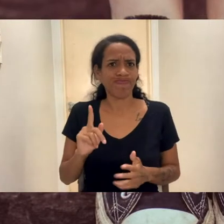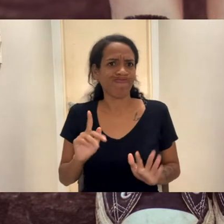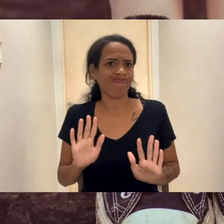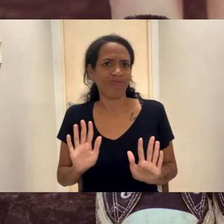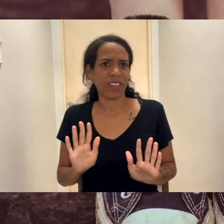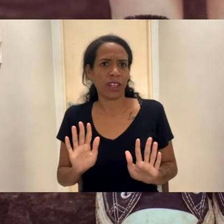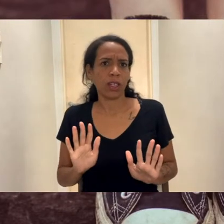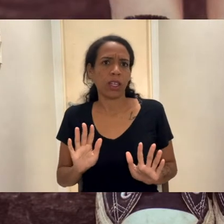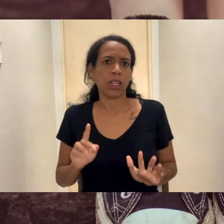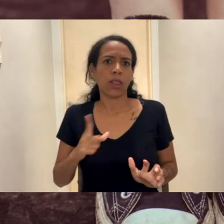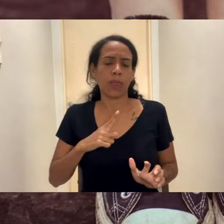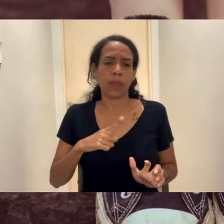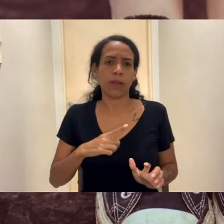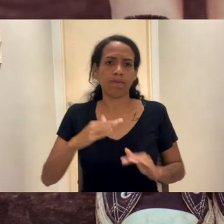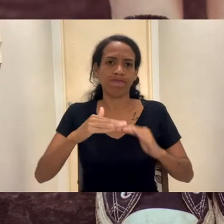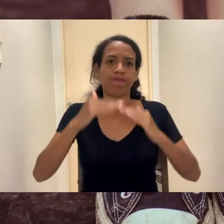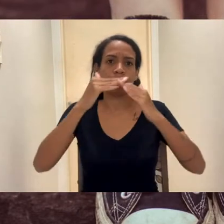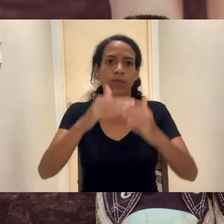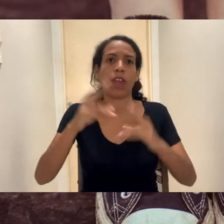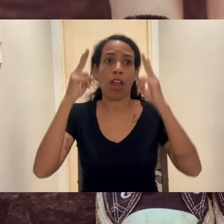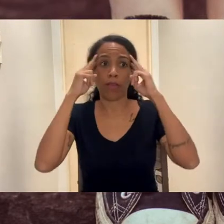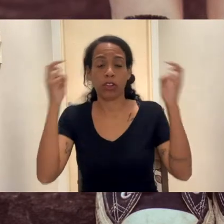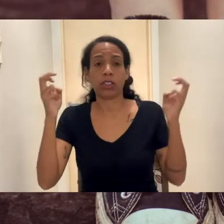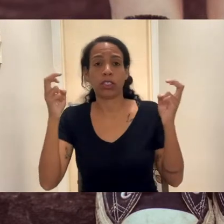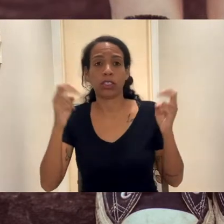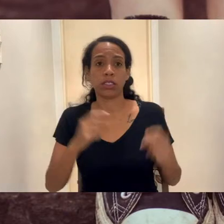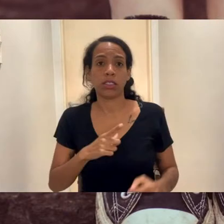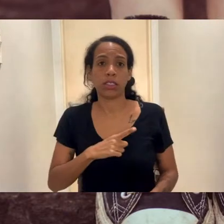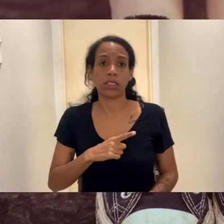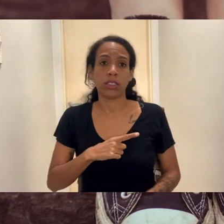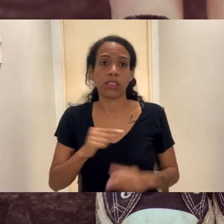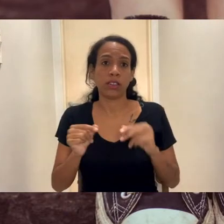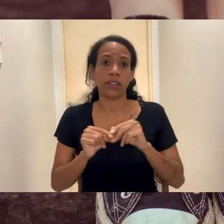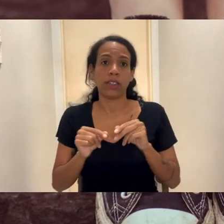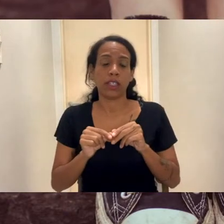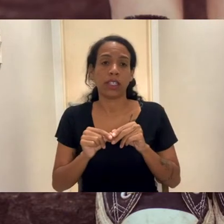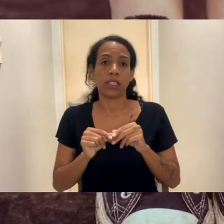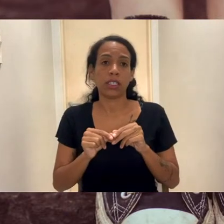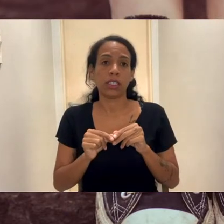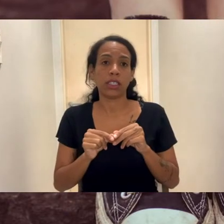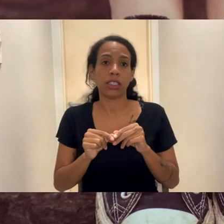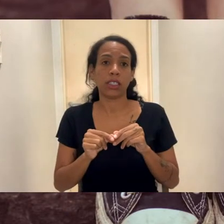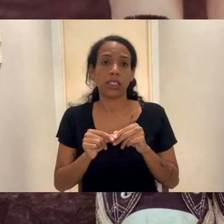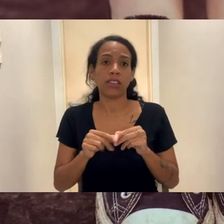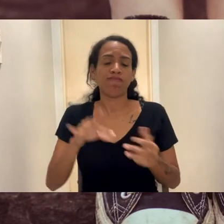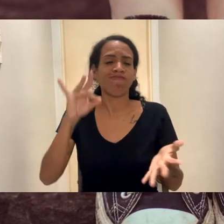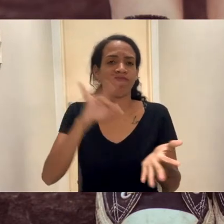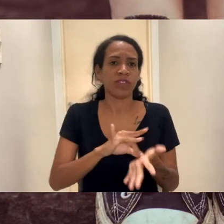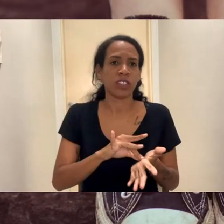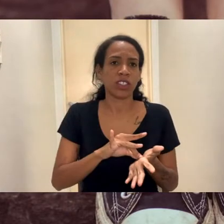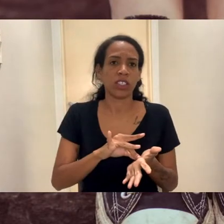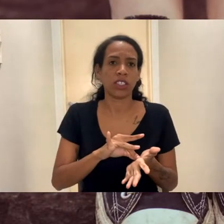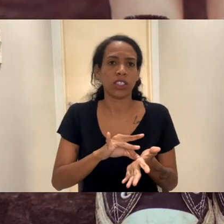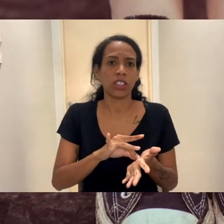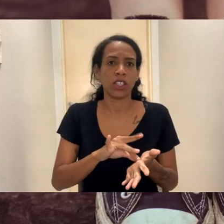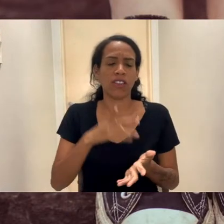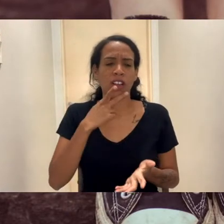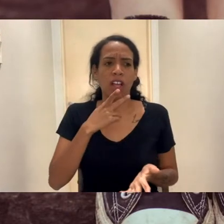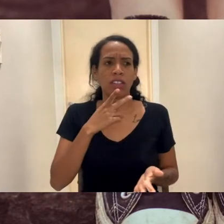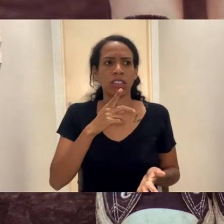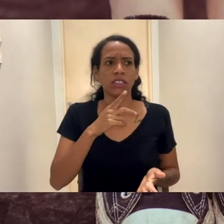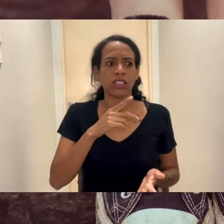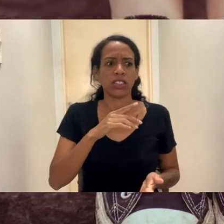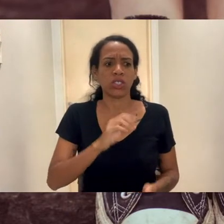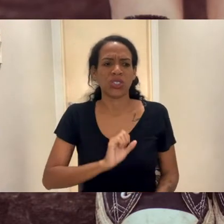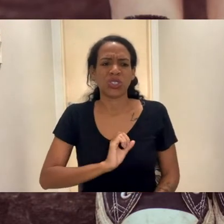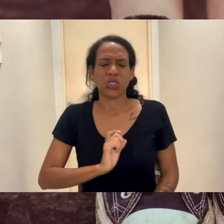tem essas violências institucionais, elas fazem parte, né, na verdade, de um ciclo de ódio muito mais